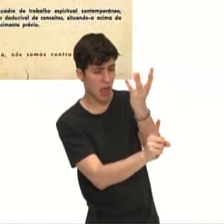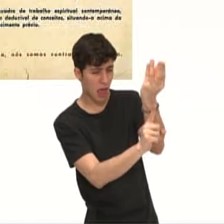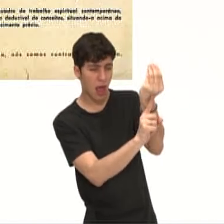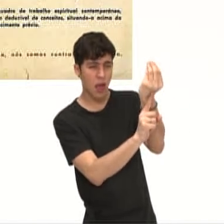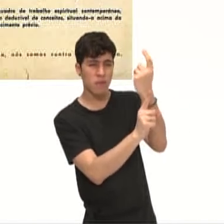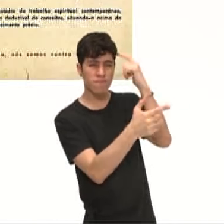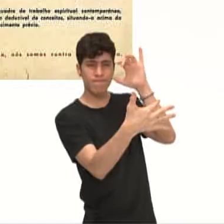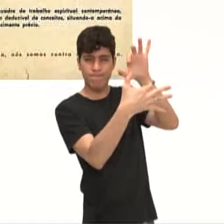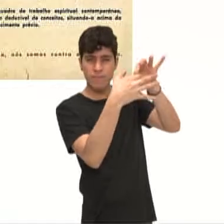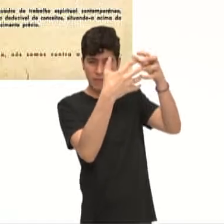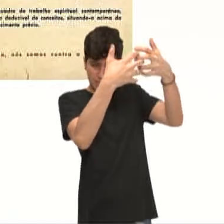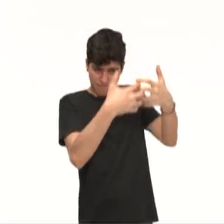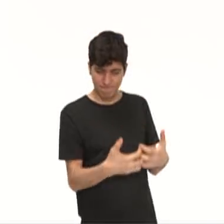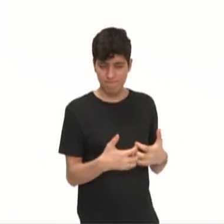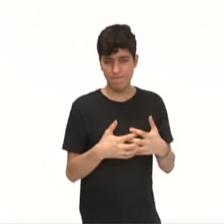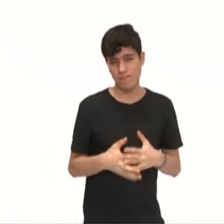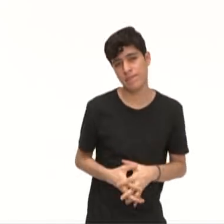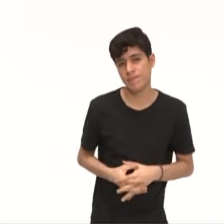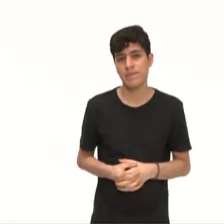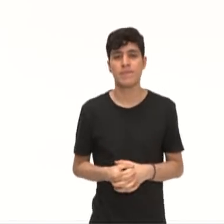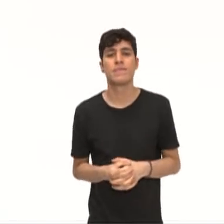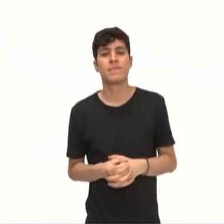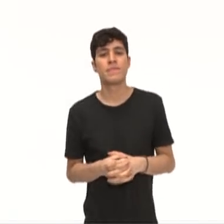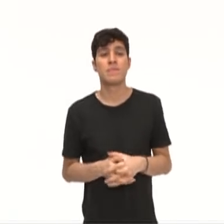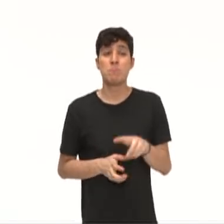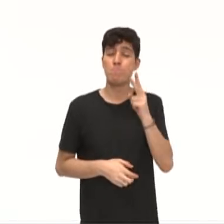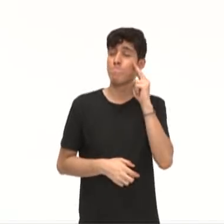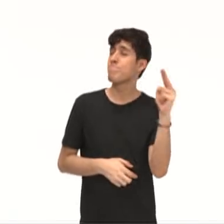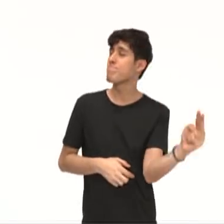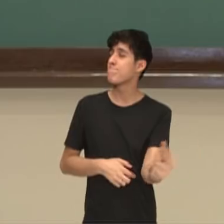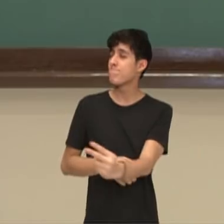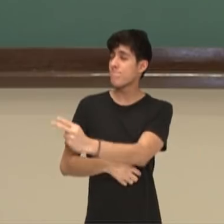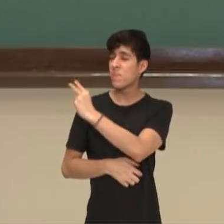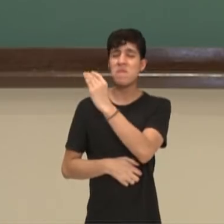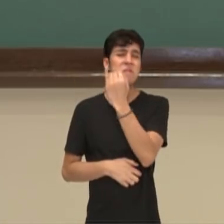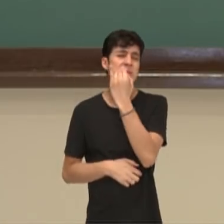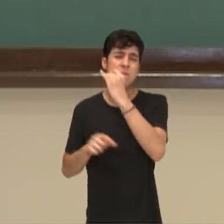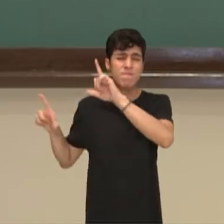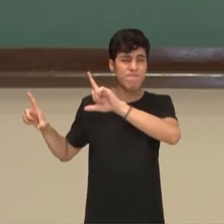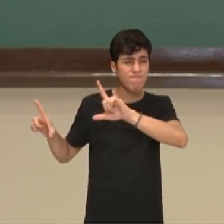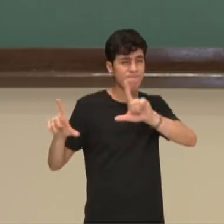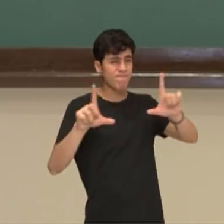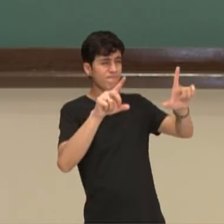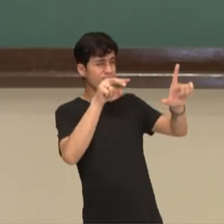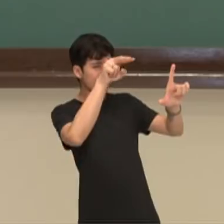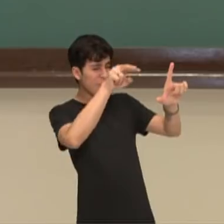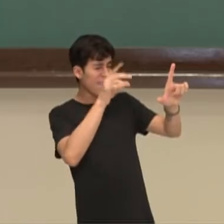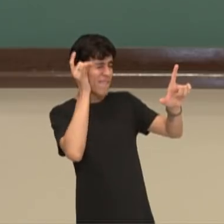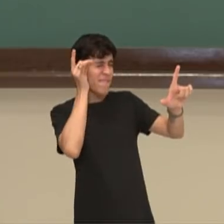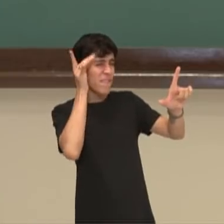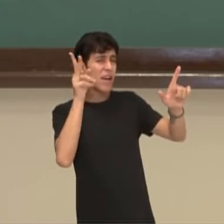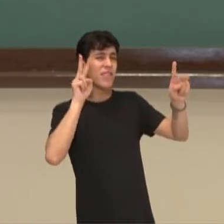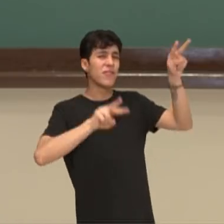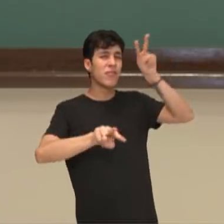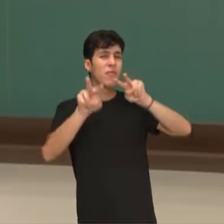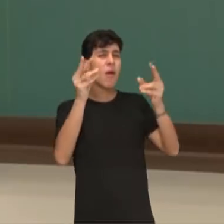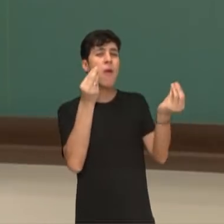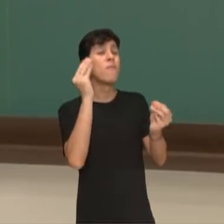complementa e responde o tópico anterior, né? Então vamos aqui a um exemplo bem prático e fácil de entender nas artes